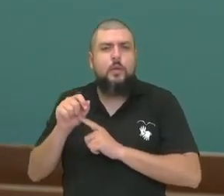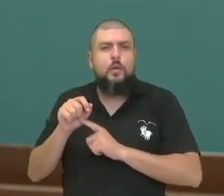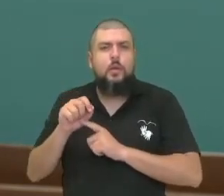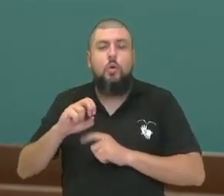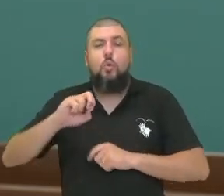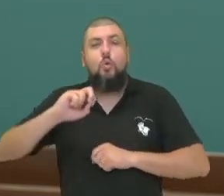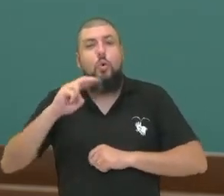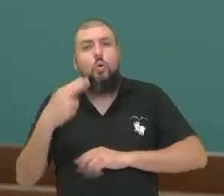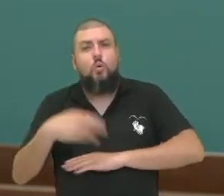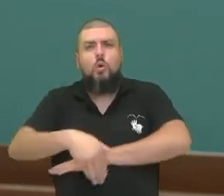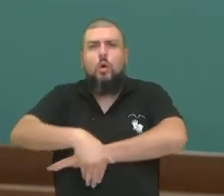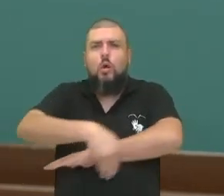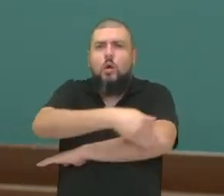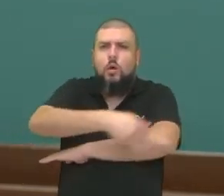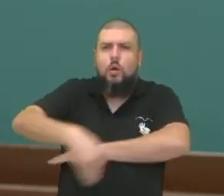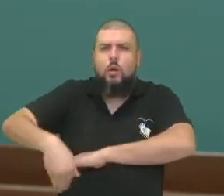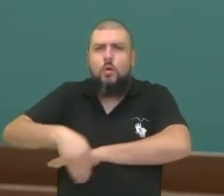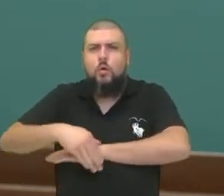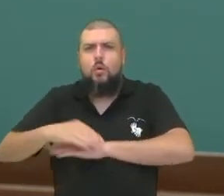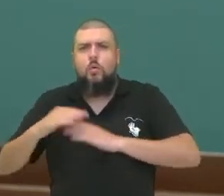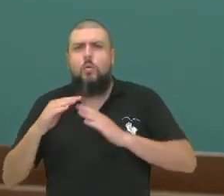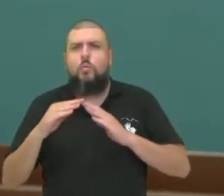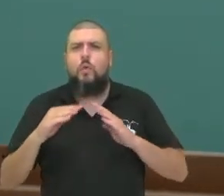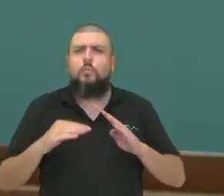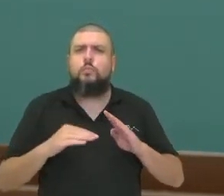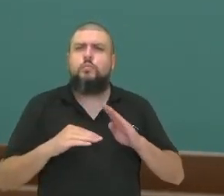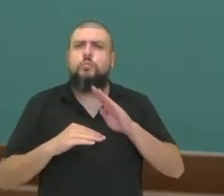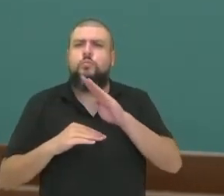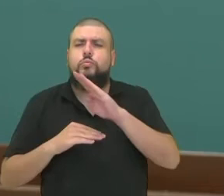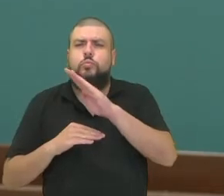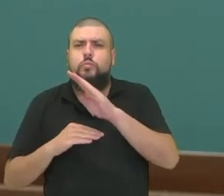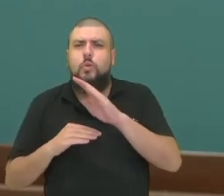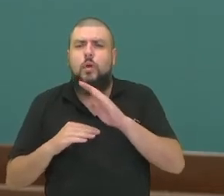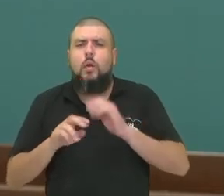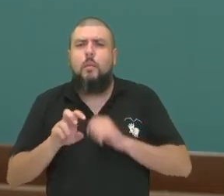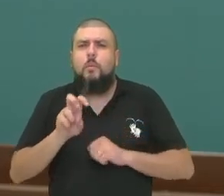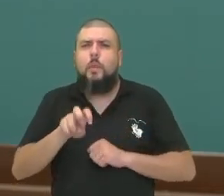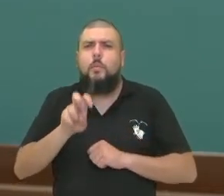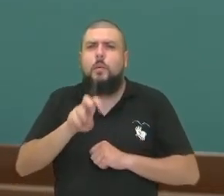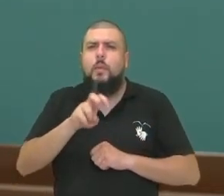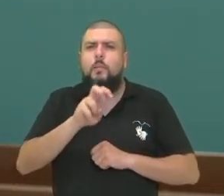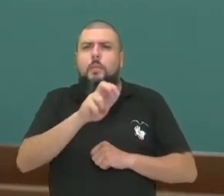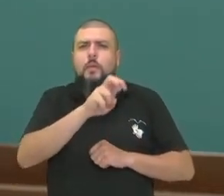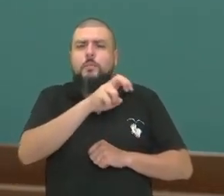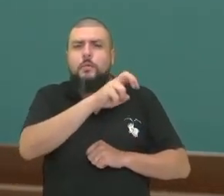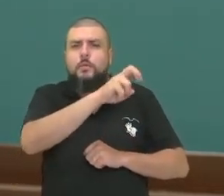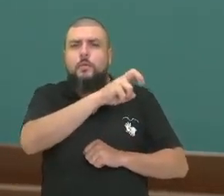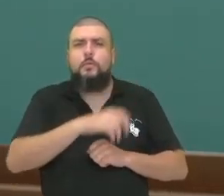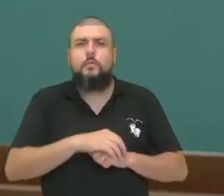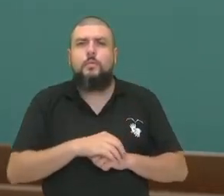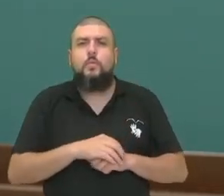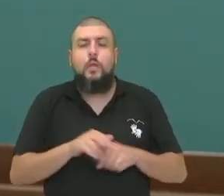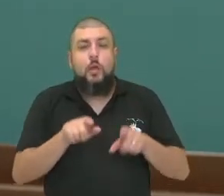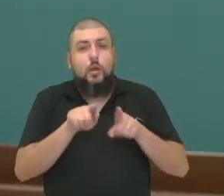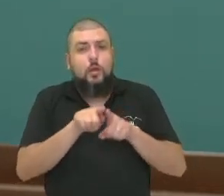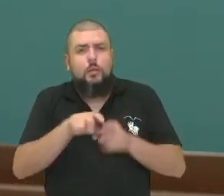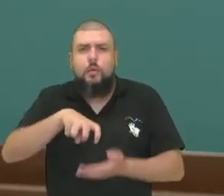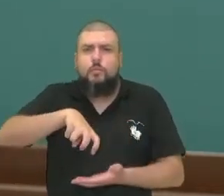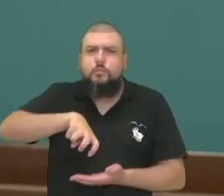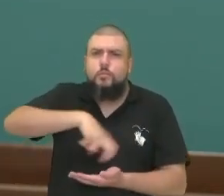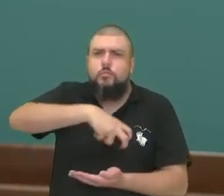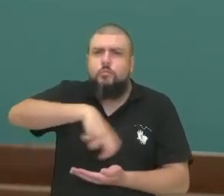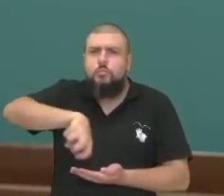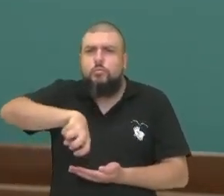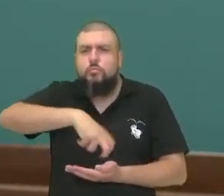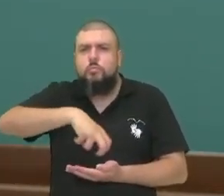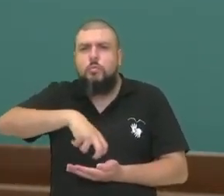morro a montanha também ele fica na posição inclinada tá andando de skate também numa posição inclinada não tem várias